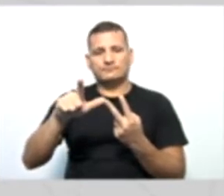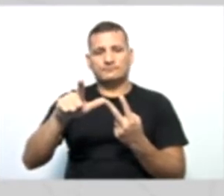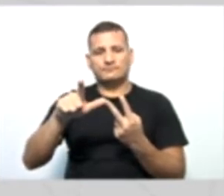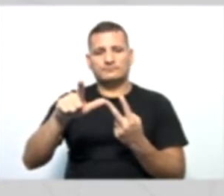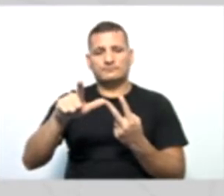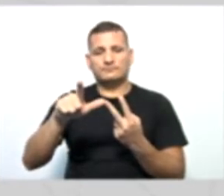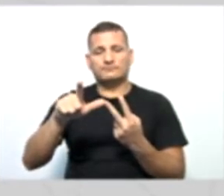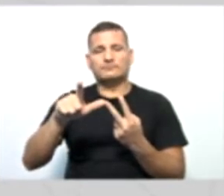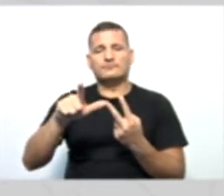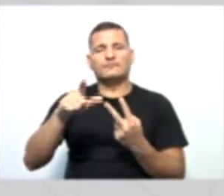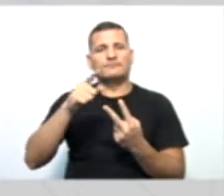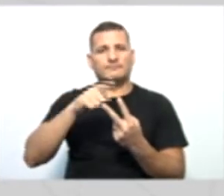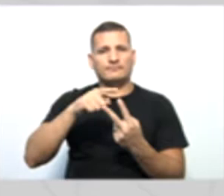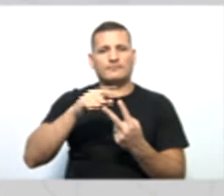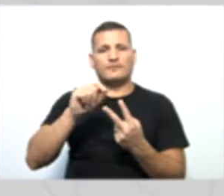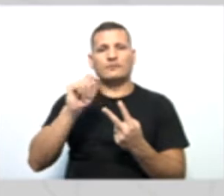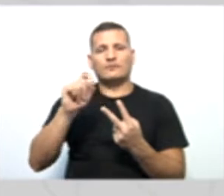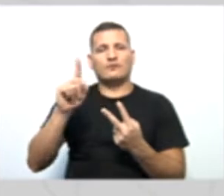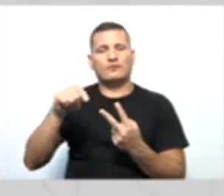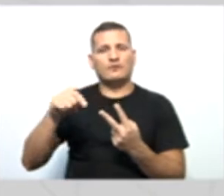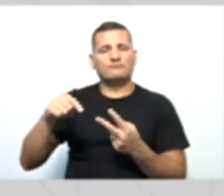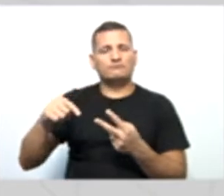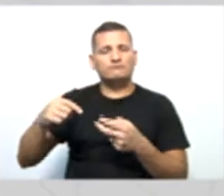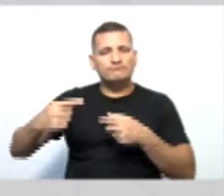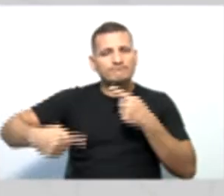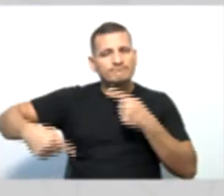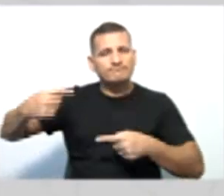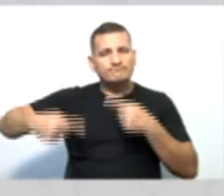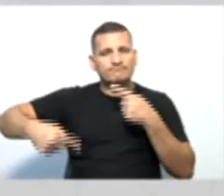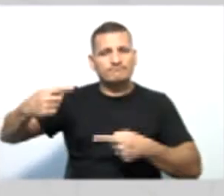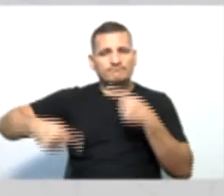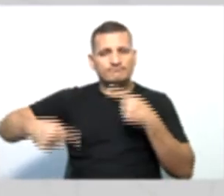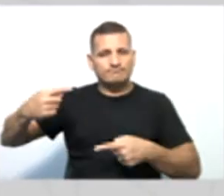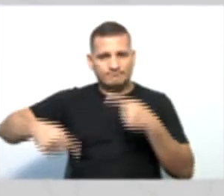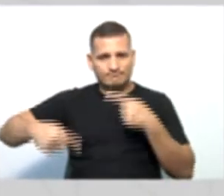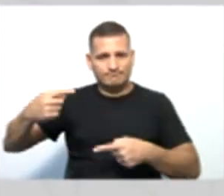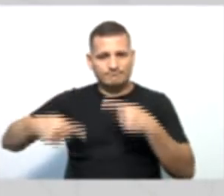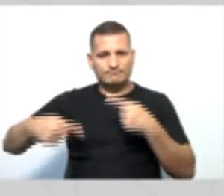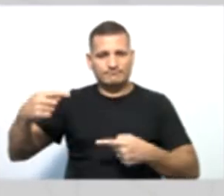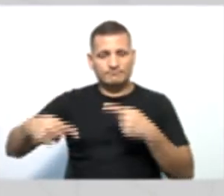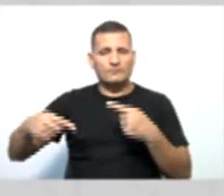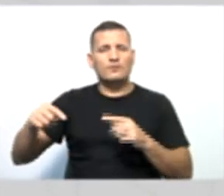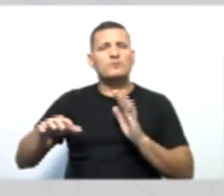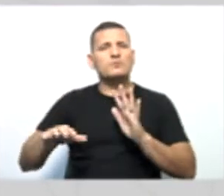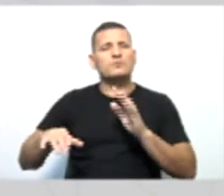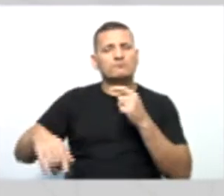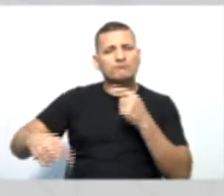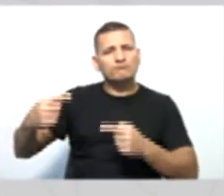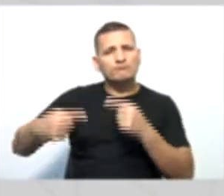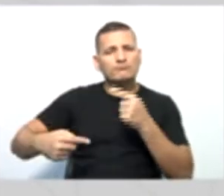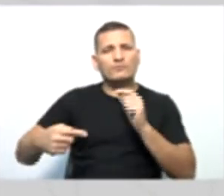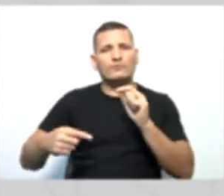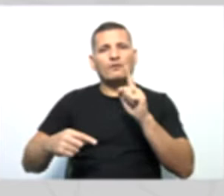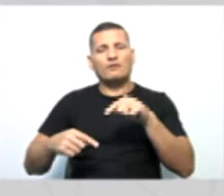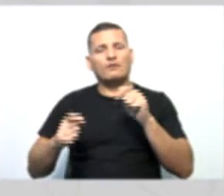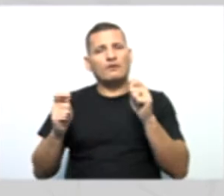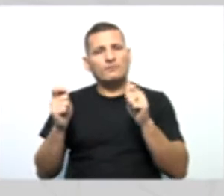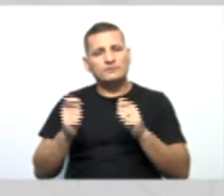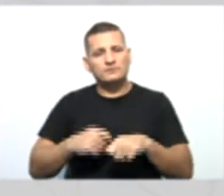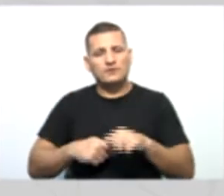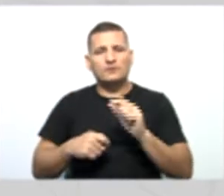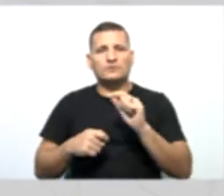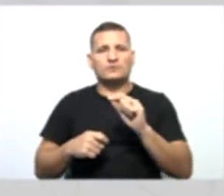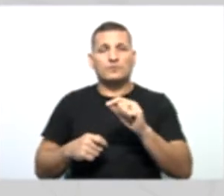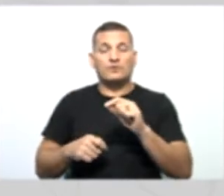Um deles é a vantagem competitiva. A vantagem competitiva é a capacidade de um empreendimento